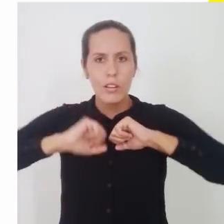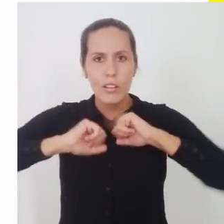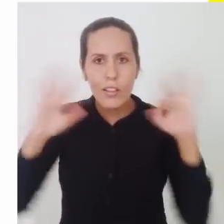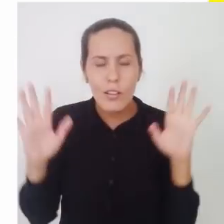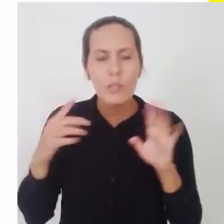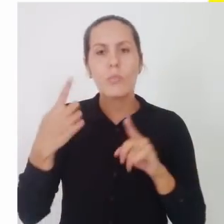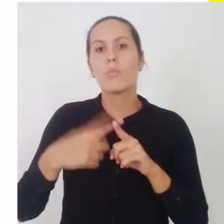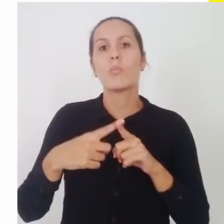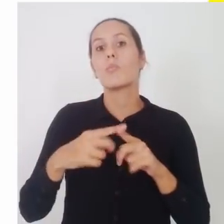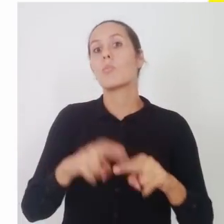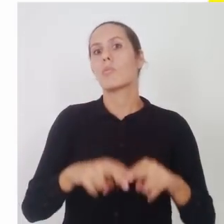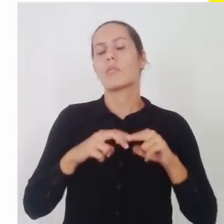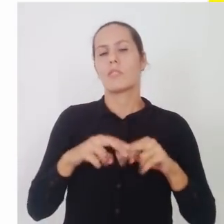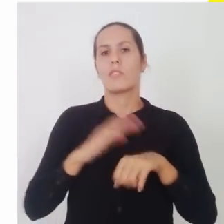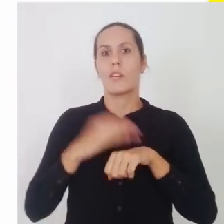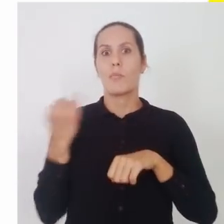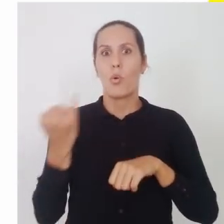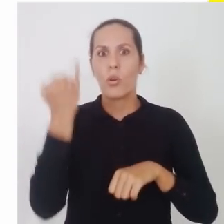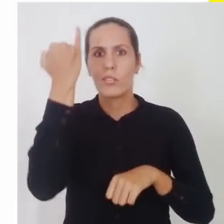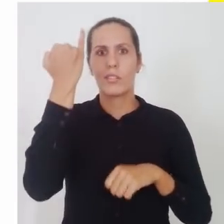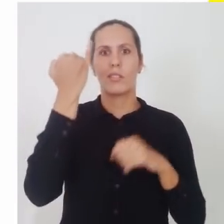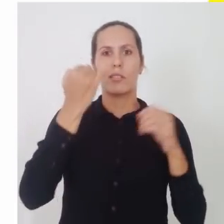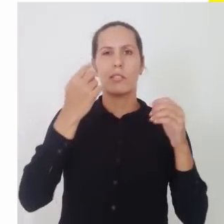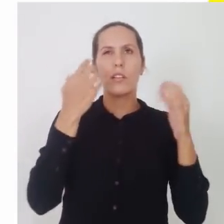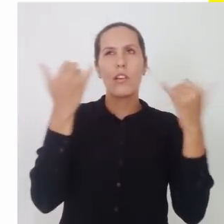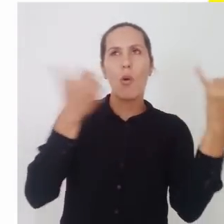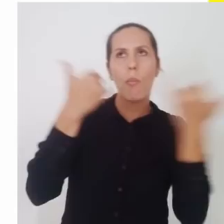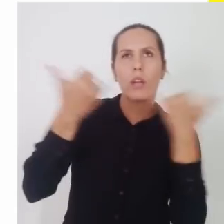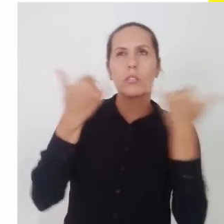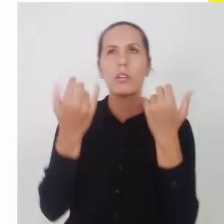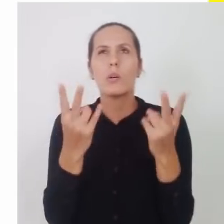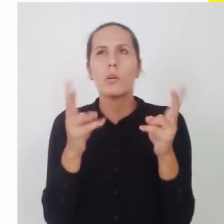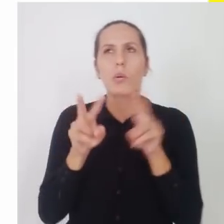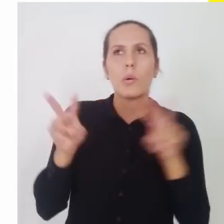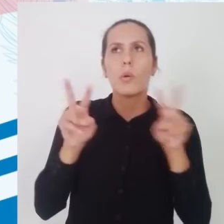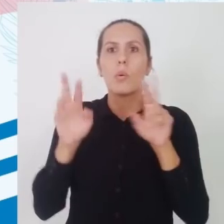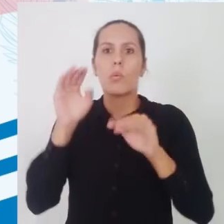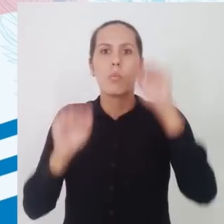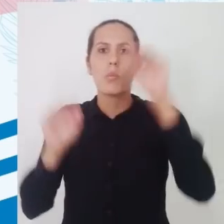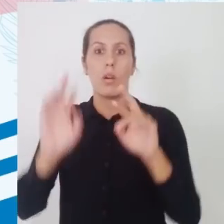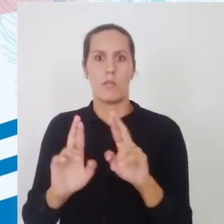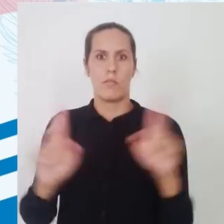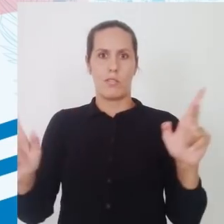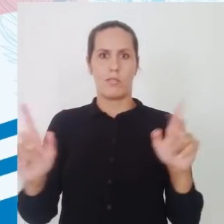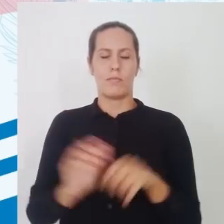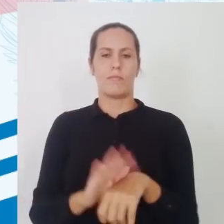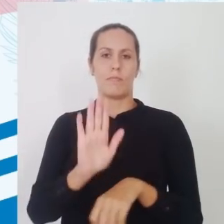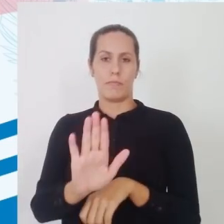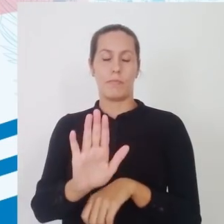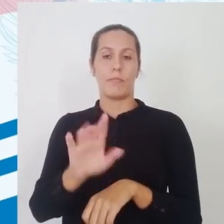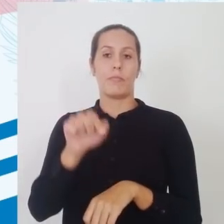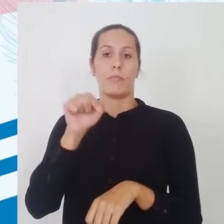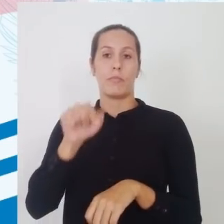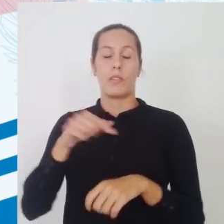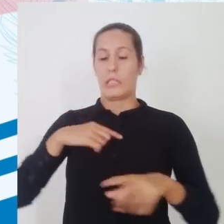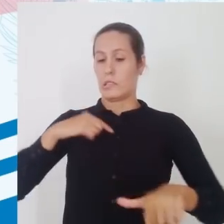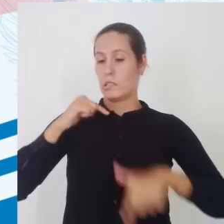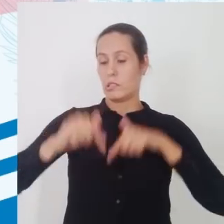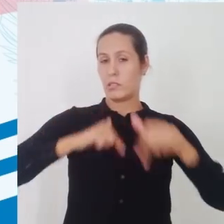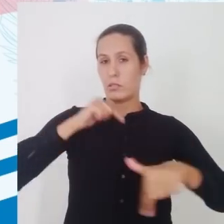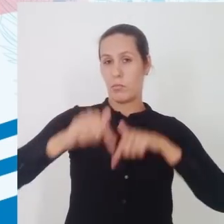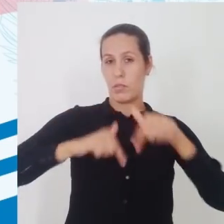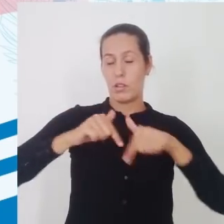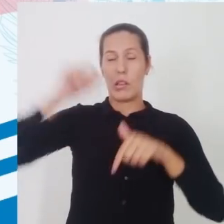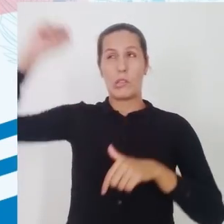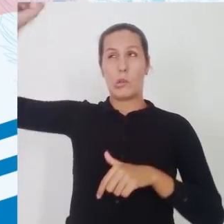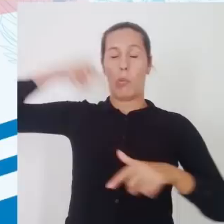tão importante pensar que existem níveis diferentes de informação? Porque olha só, além de tudo,